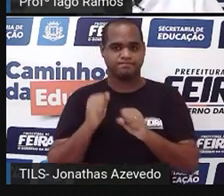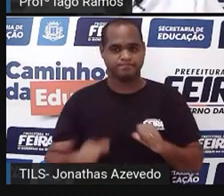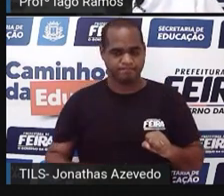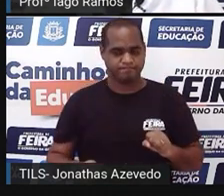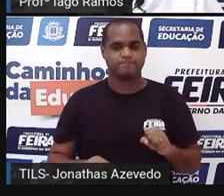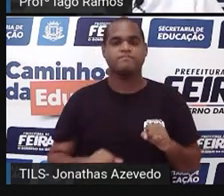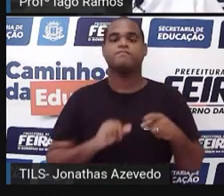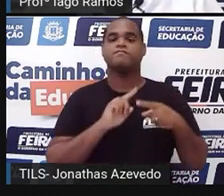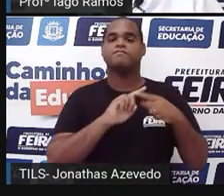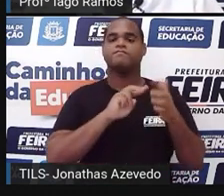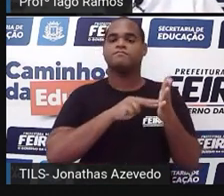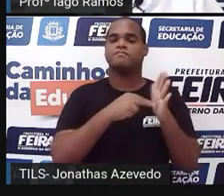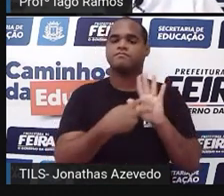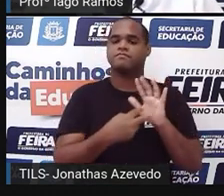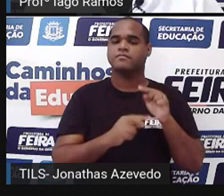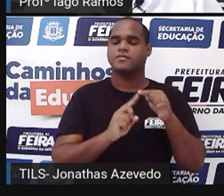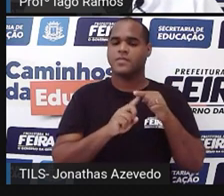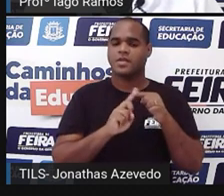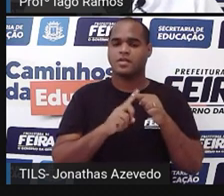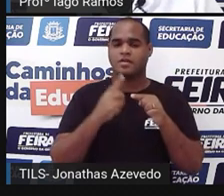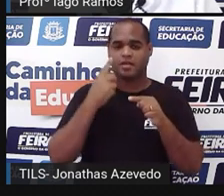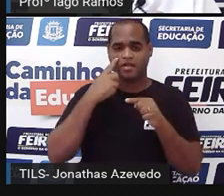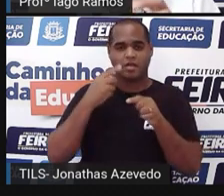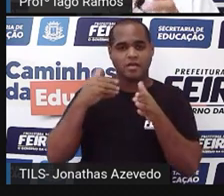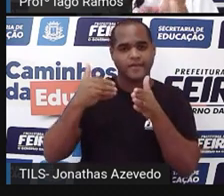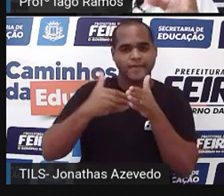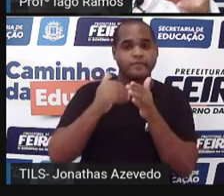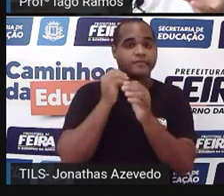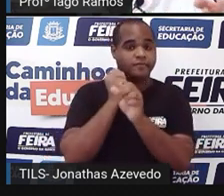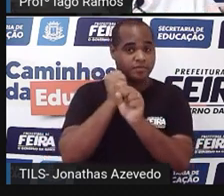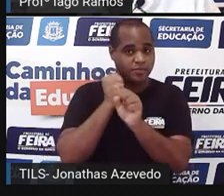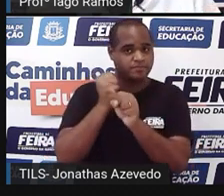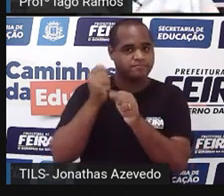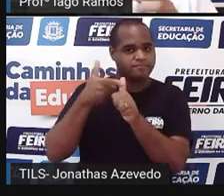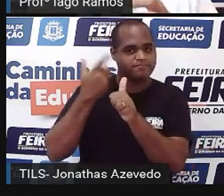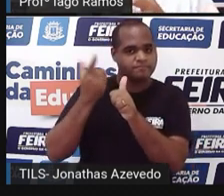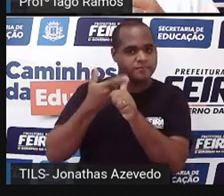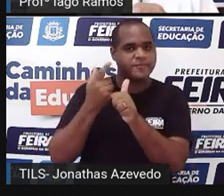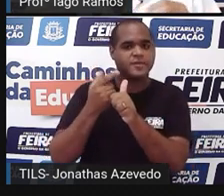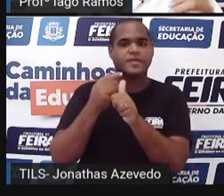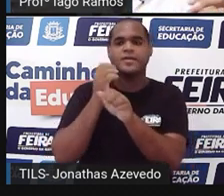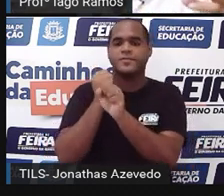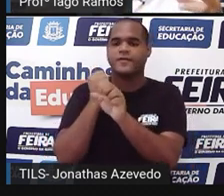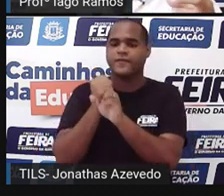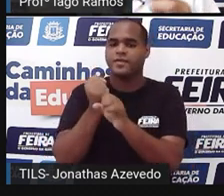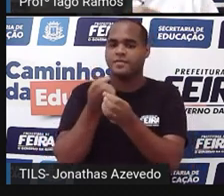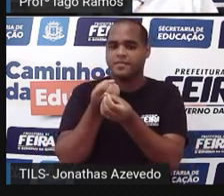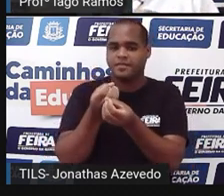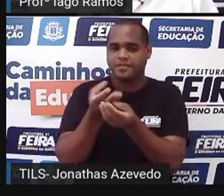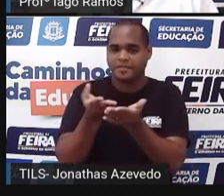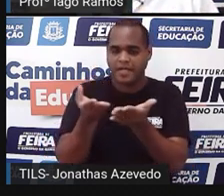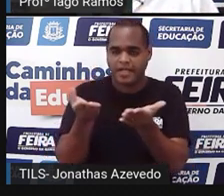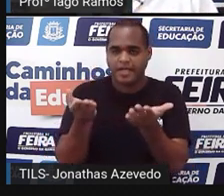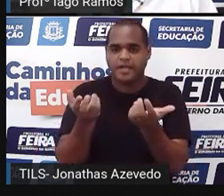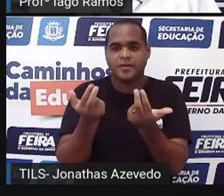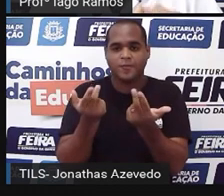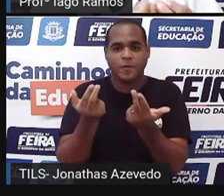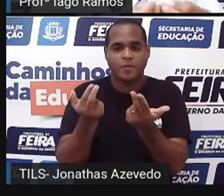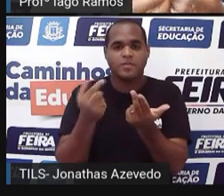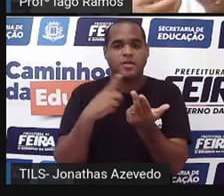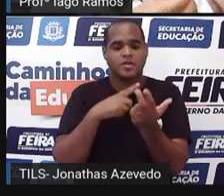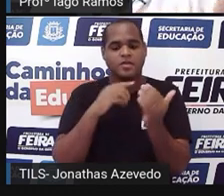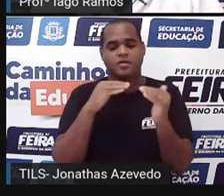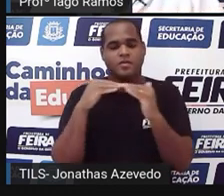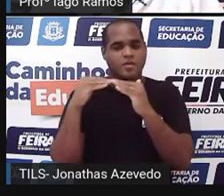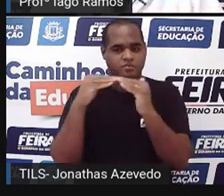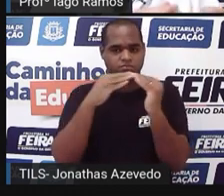cálculo o significado é a gente pega o valor total e esse valor total fica distribuído